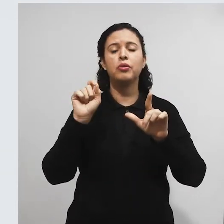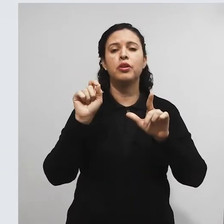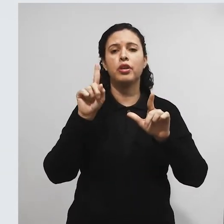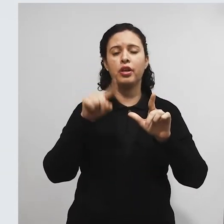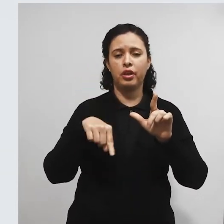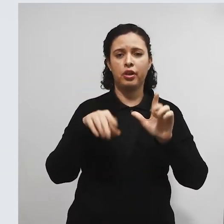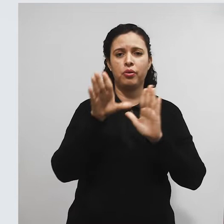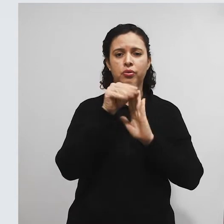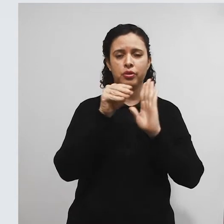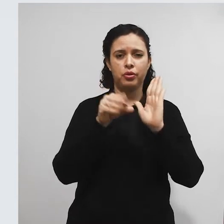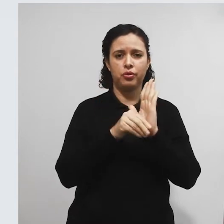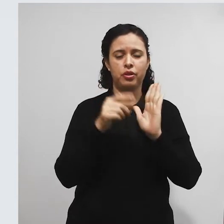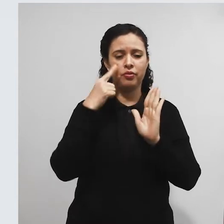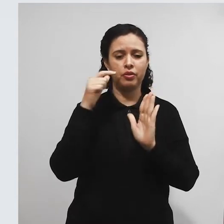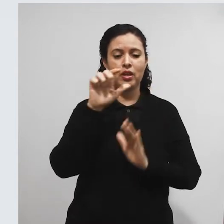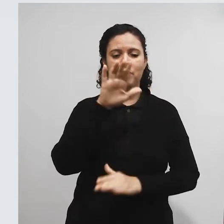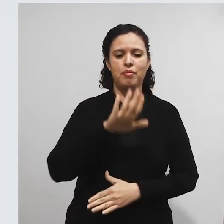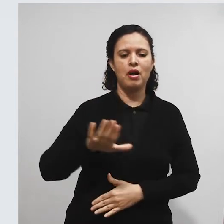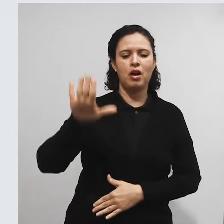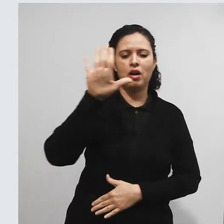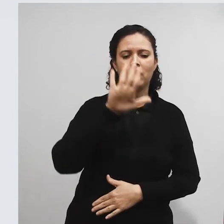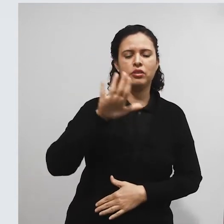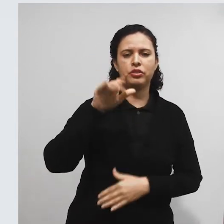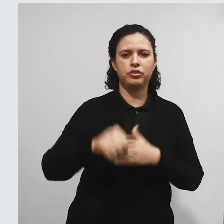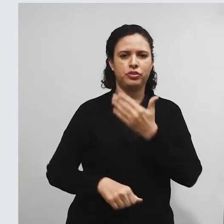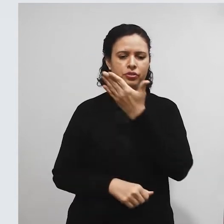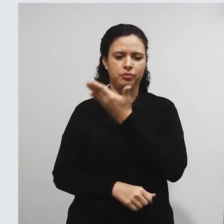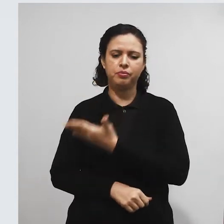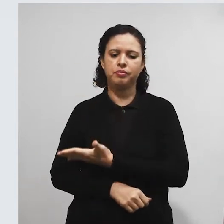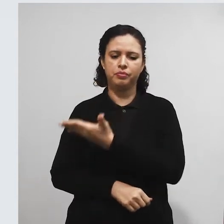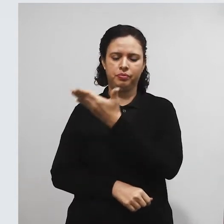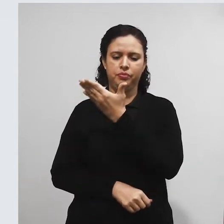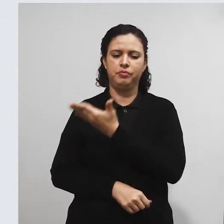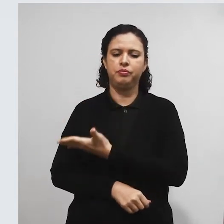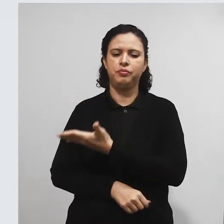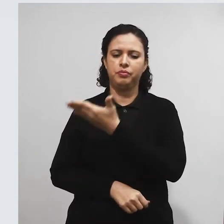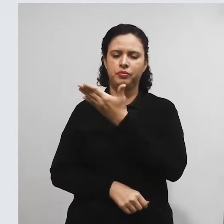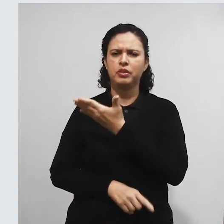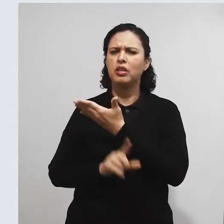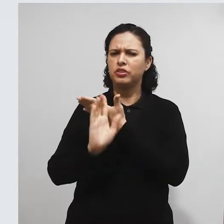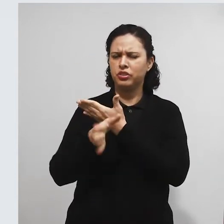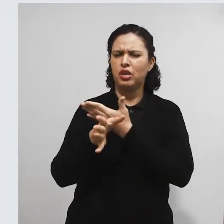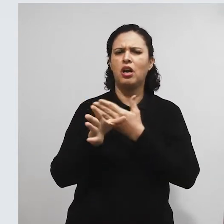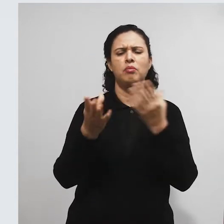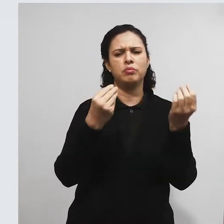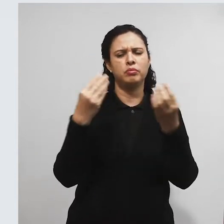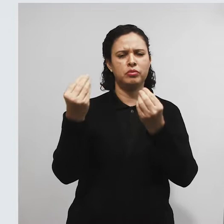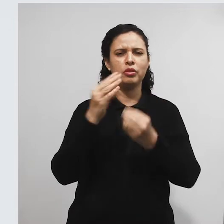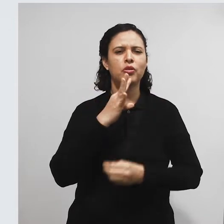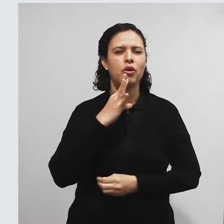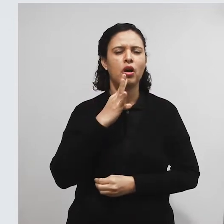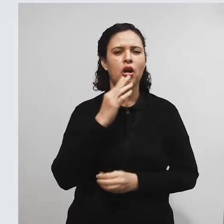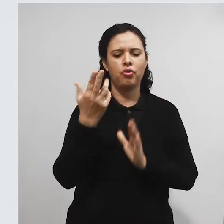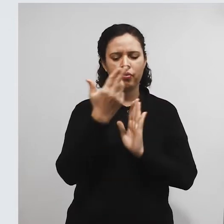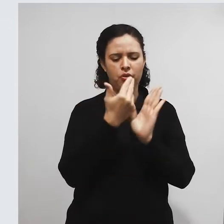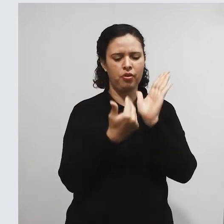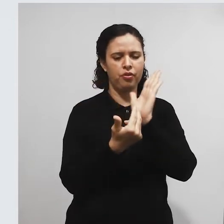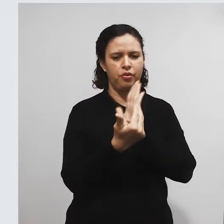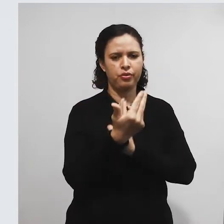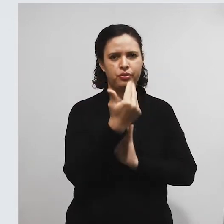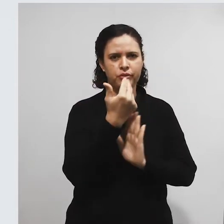nosso conteúdo. Inicialmente eu trago aqui para vocês uma imagem, que é muito conhecida, é um